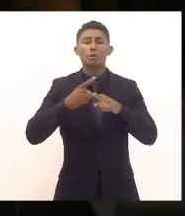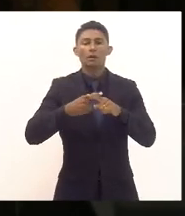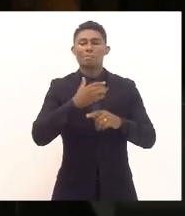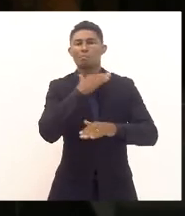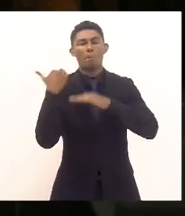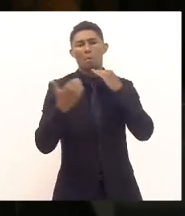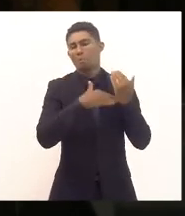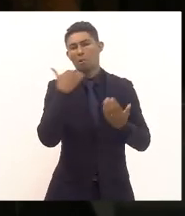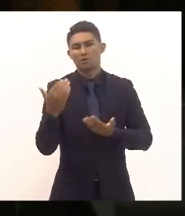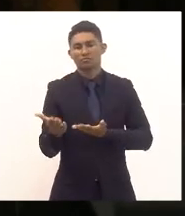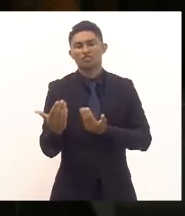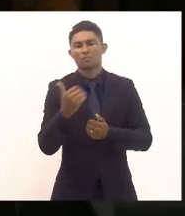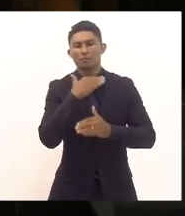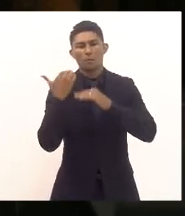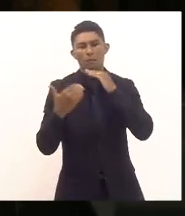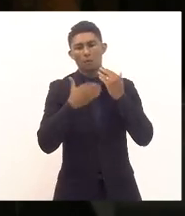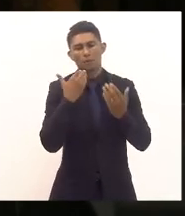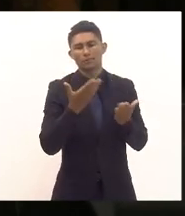pô